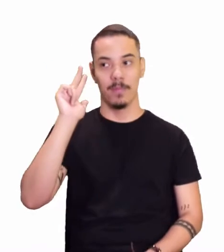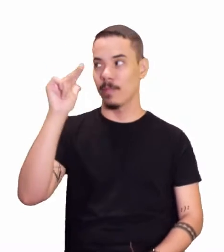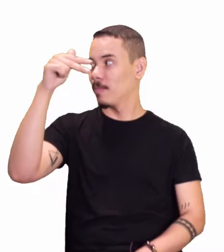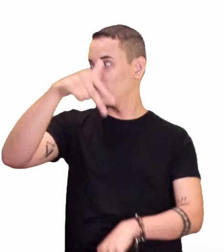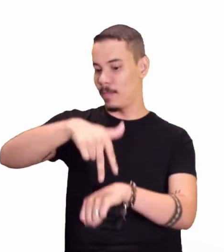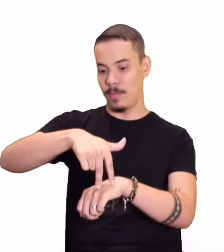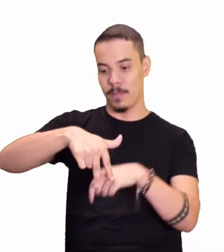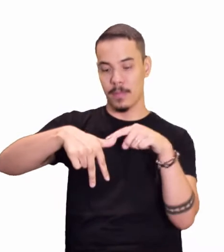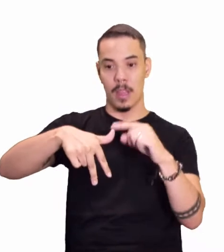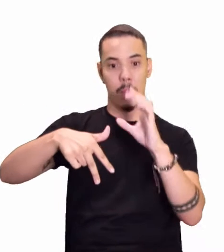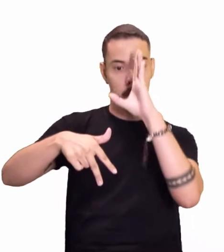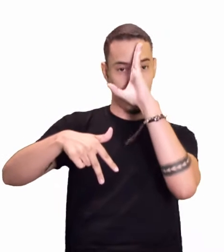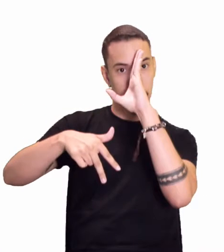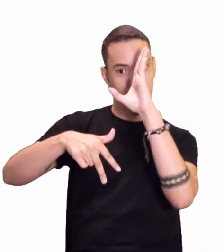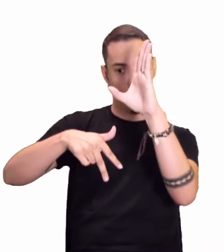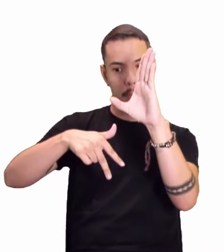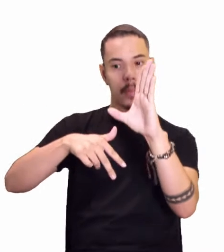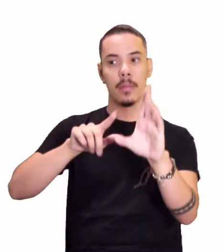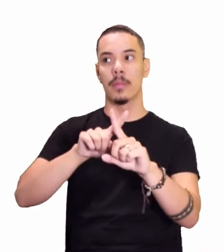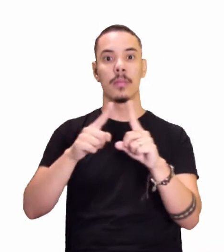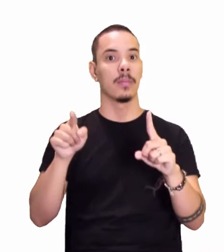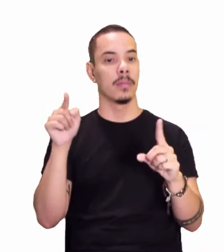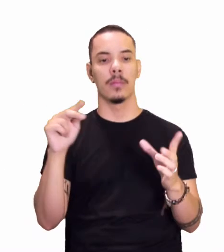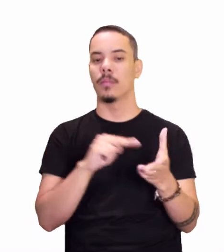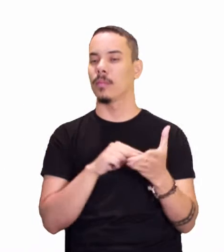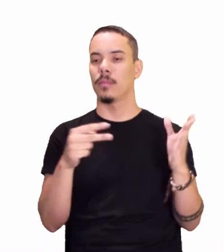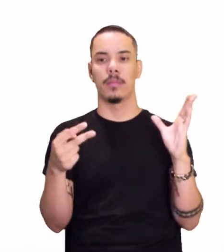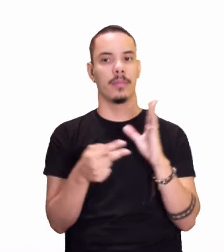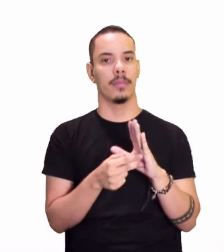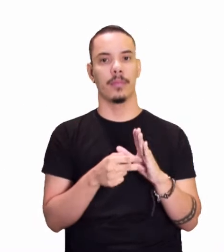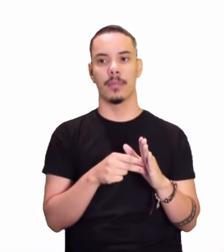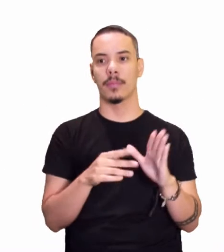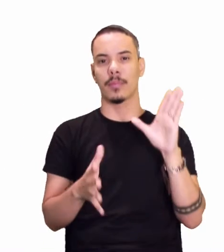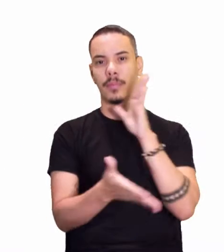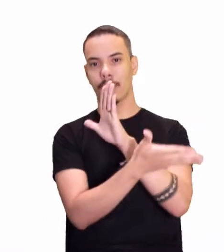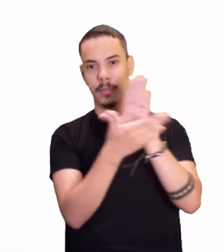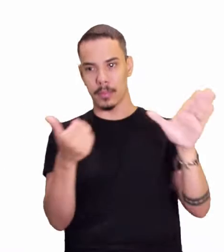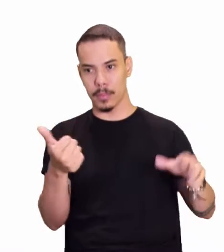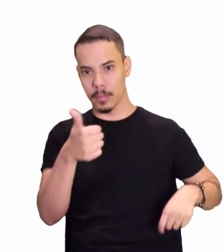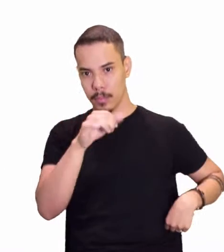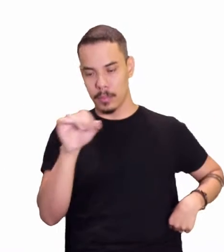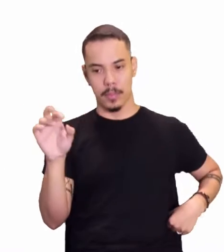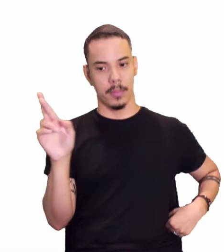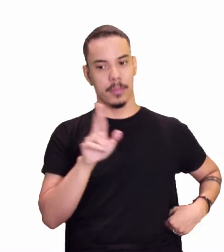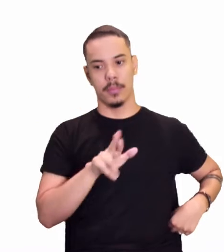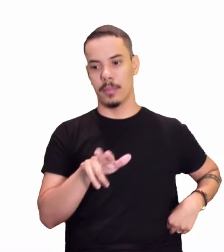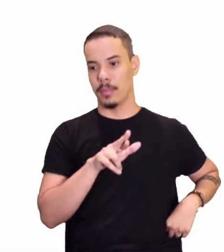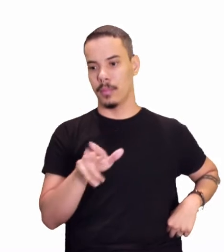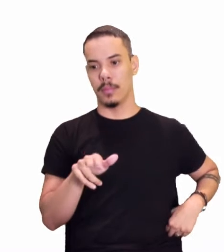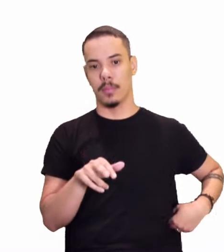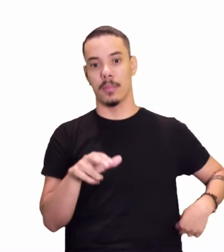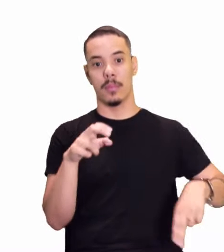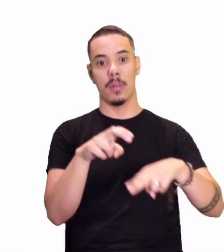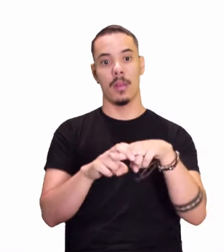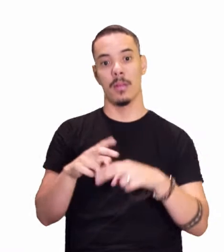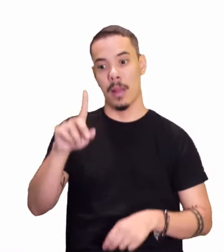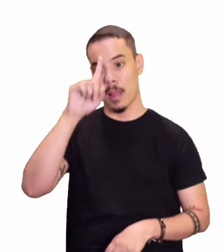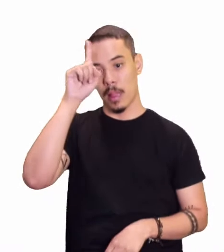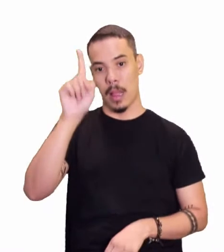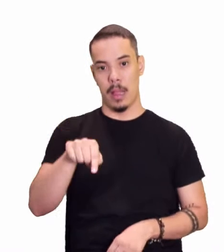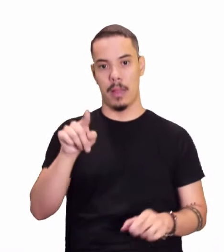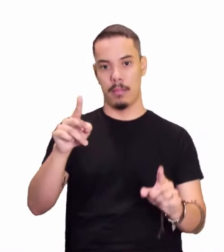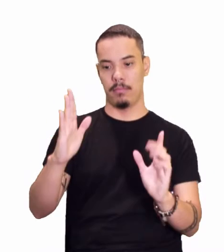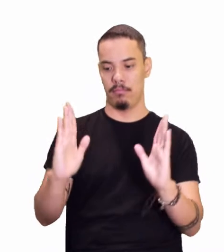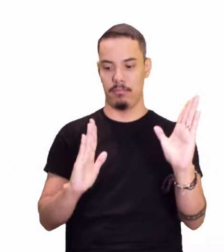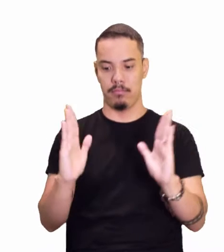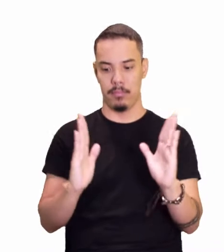tá bom? Mas isso não quer dizer que foi tirado totalmente, não. Por isso que fala essa ideia de